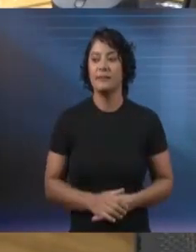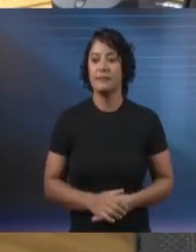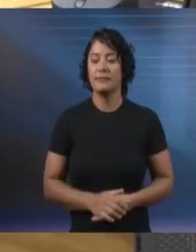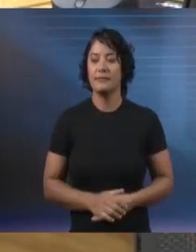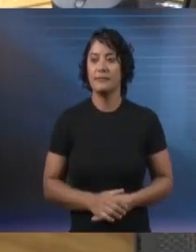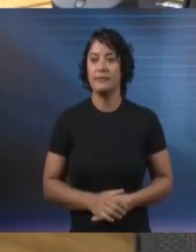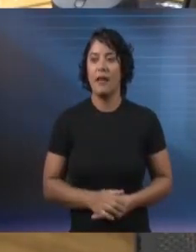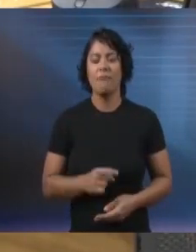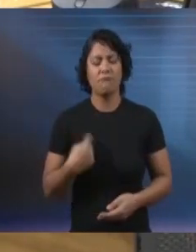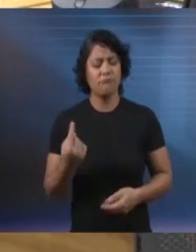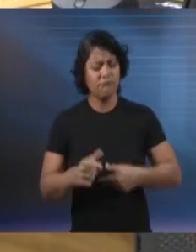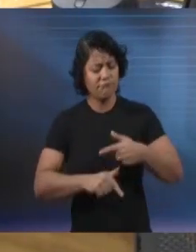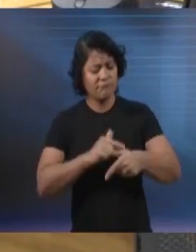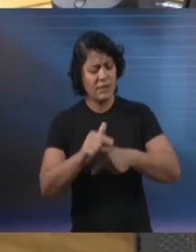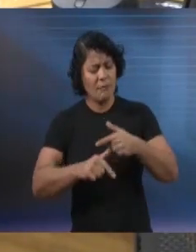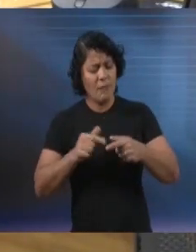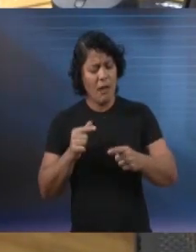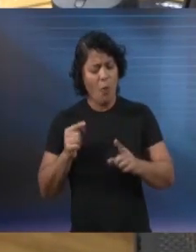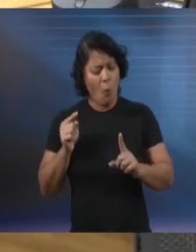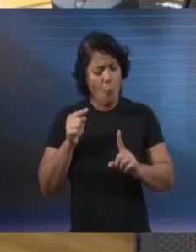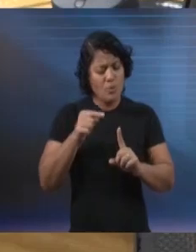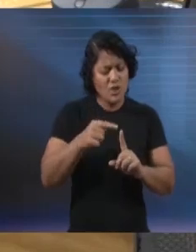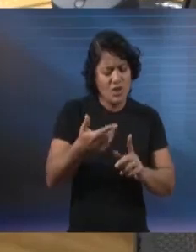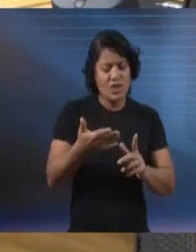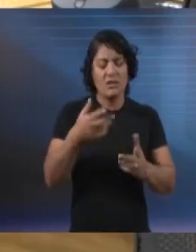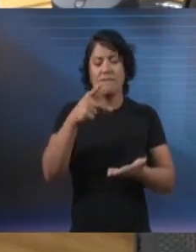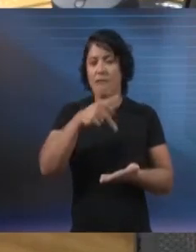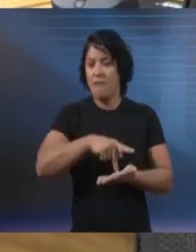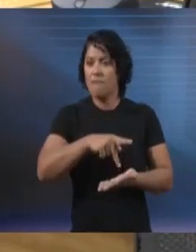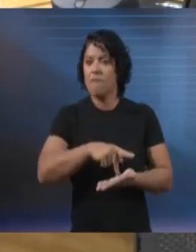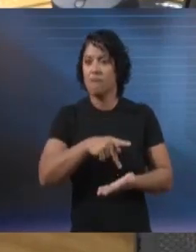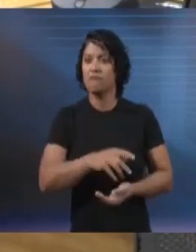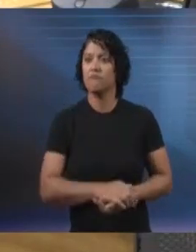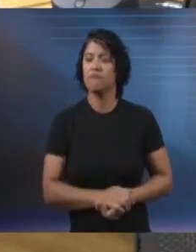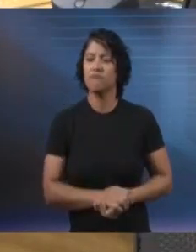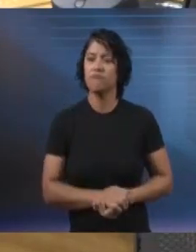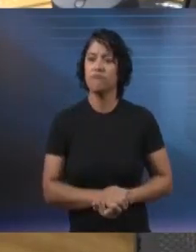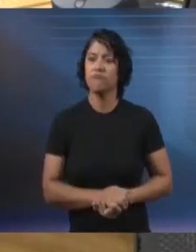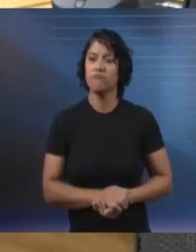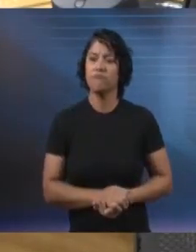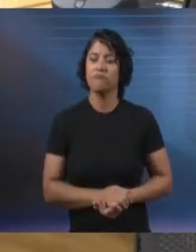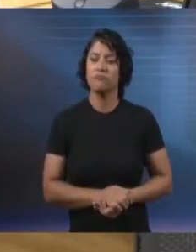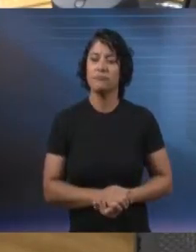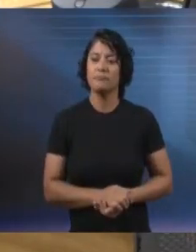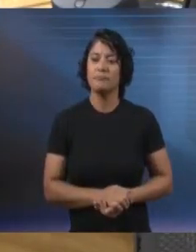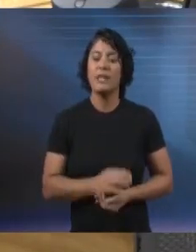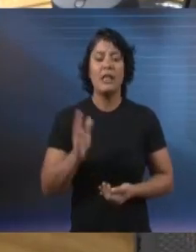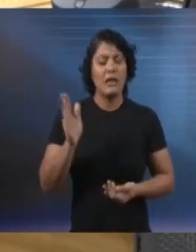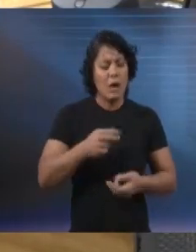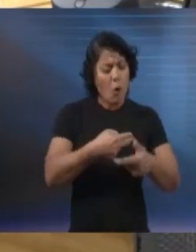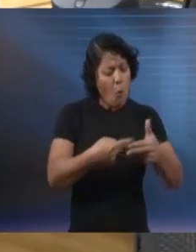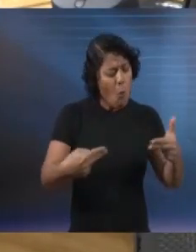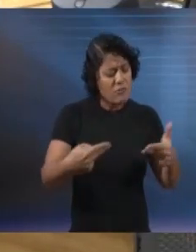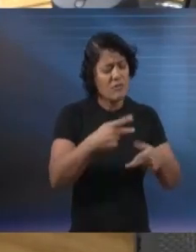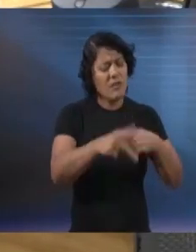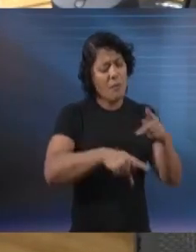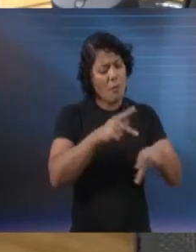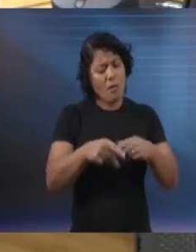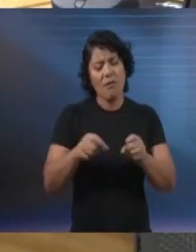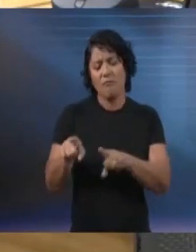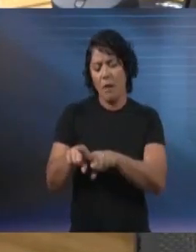nosso trabalho estar atingindo objetivos reais que trazem benefício à população, à